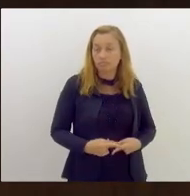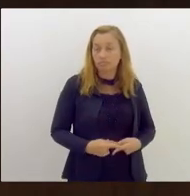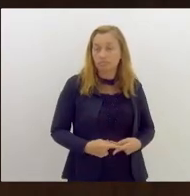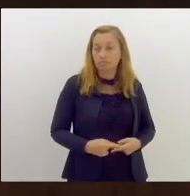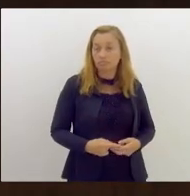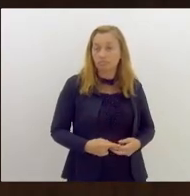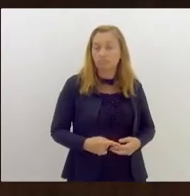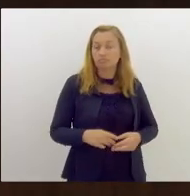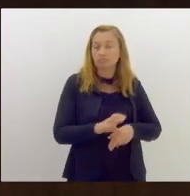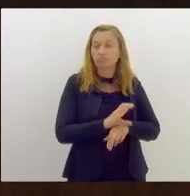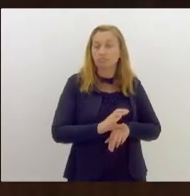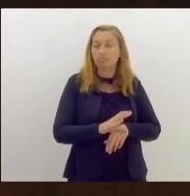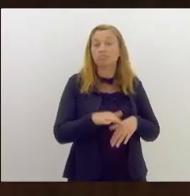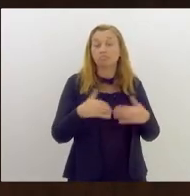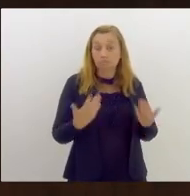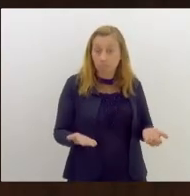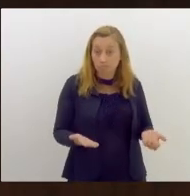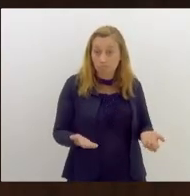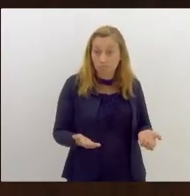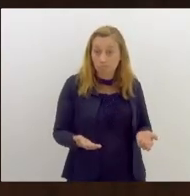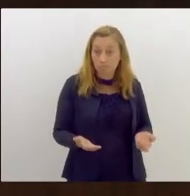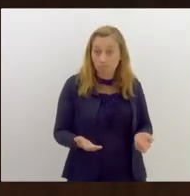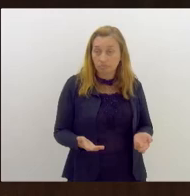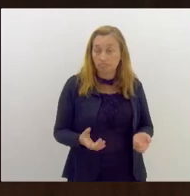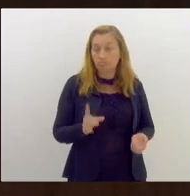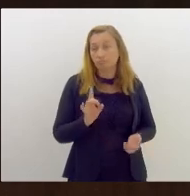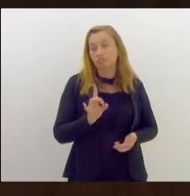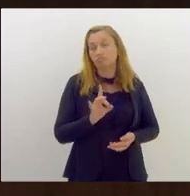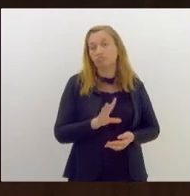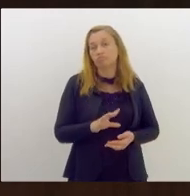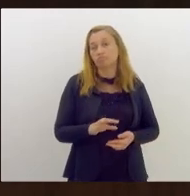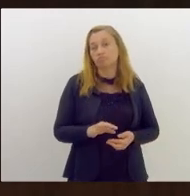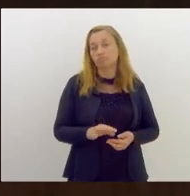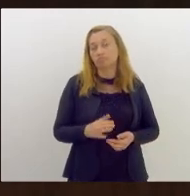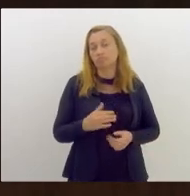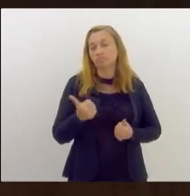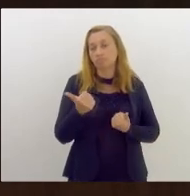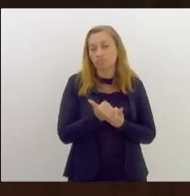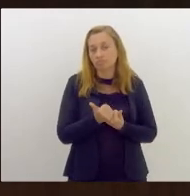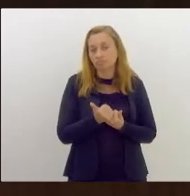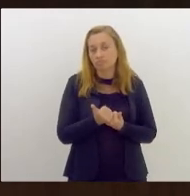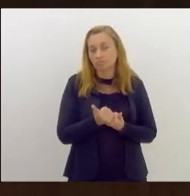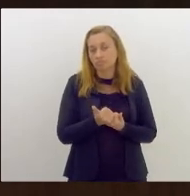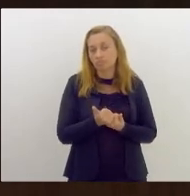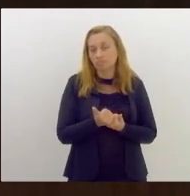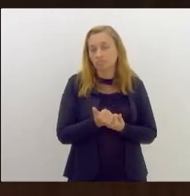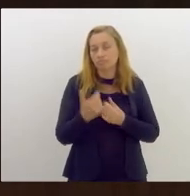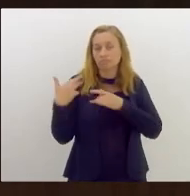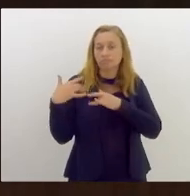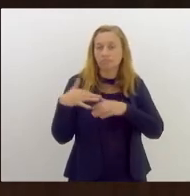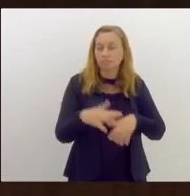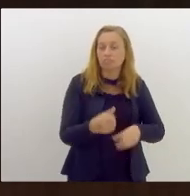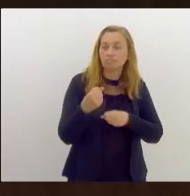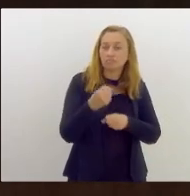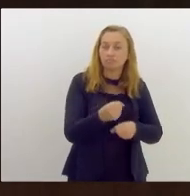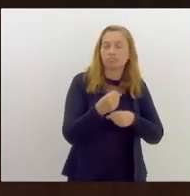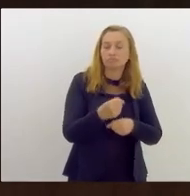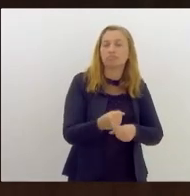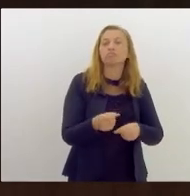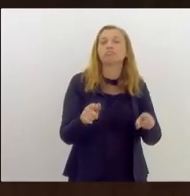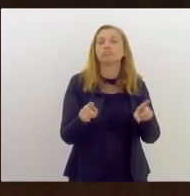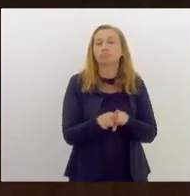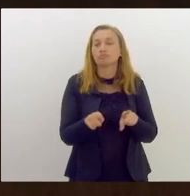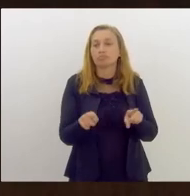da nossa Constituição então fica aqui não só o nosso apoio a ocupação Luiz Gama mas também